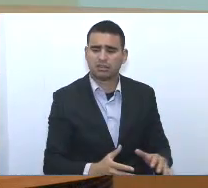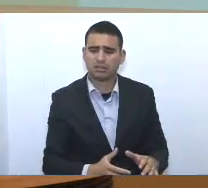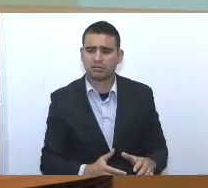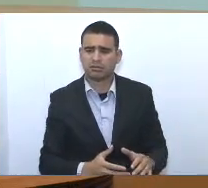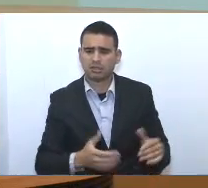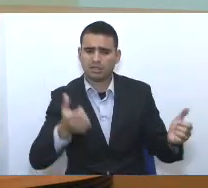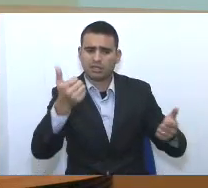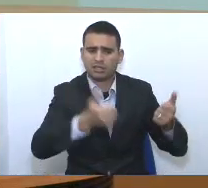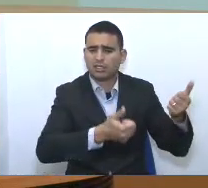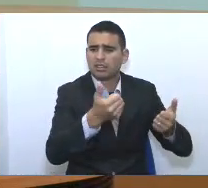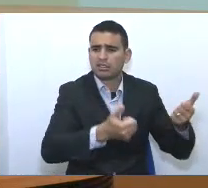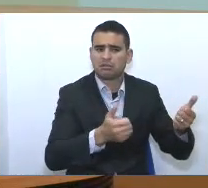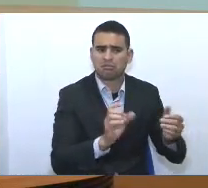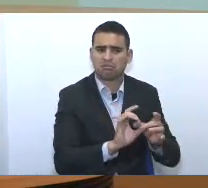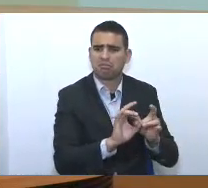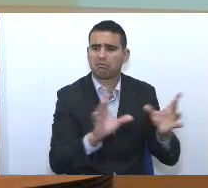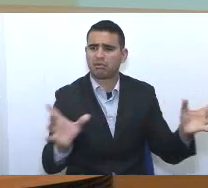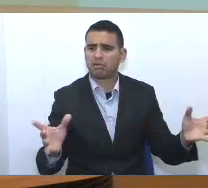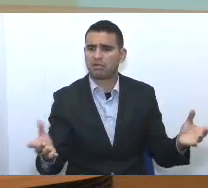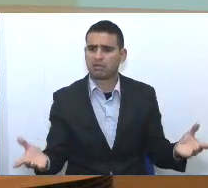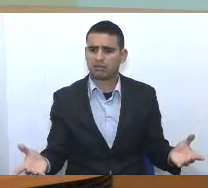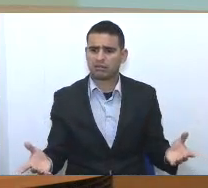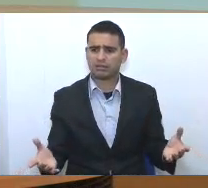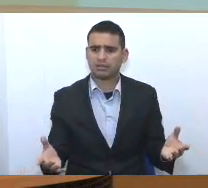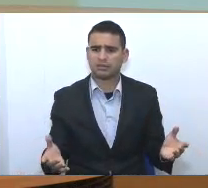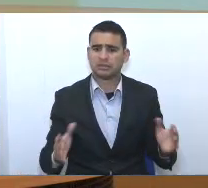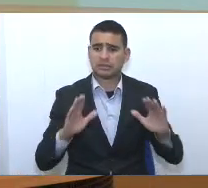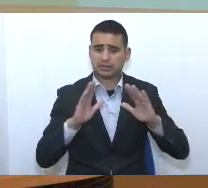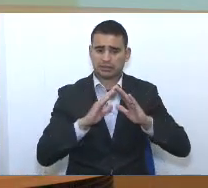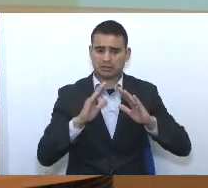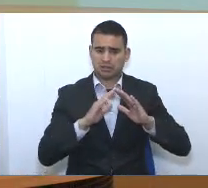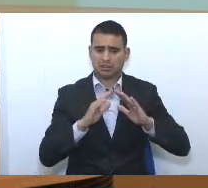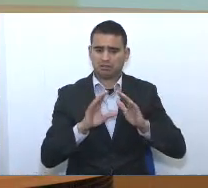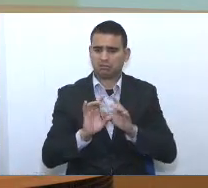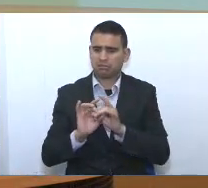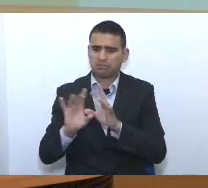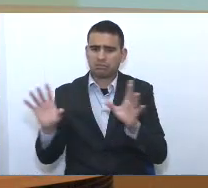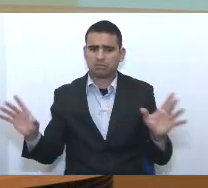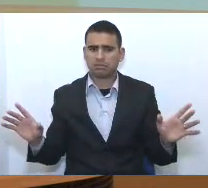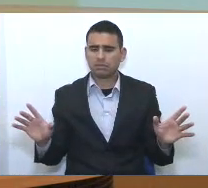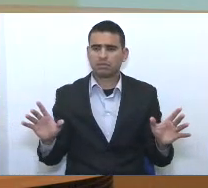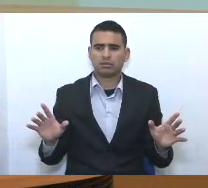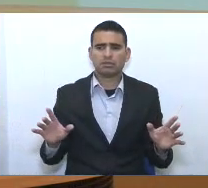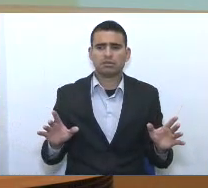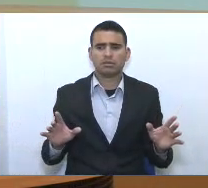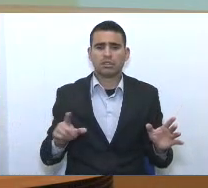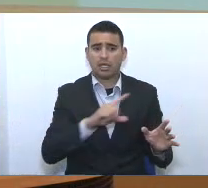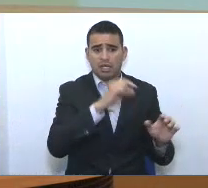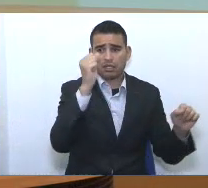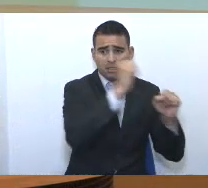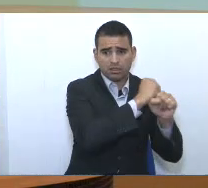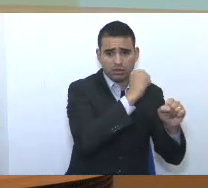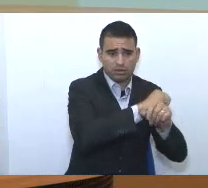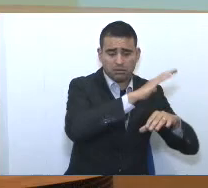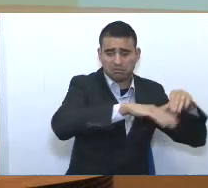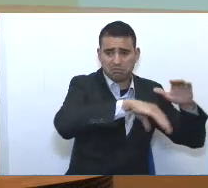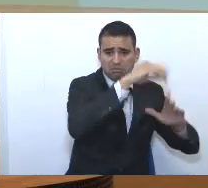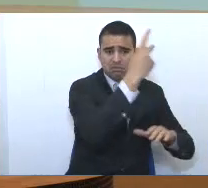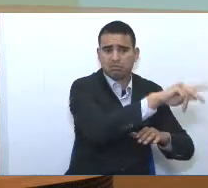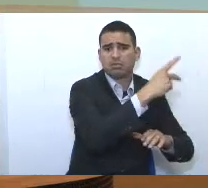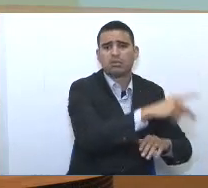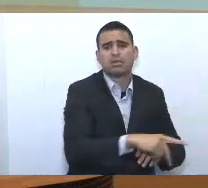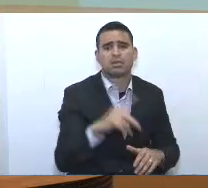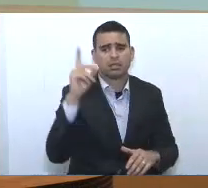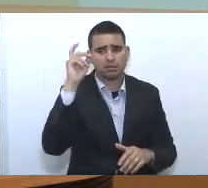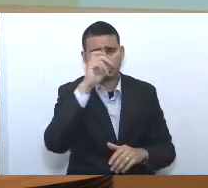ali aberto, ficar com a sua residência aberta, sendo que ela construiu e teve essa situação. Essa